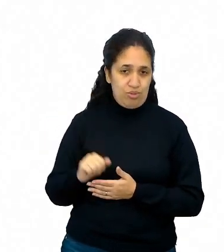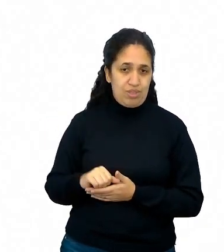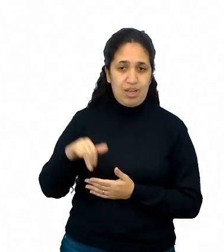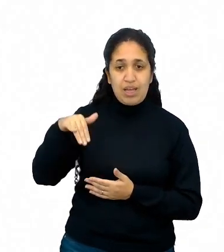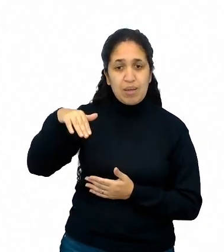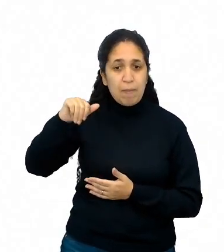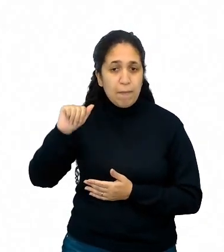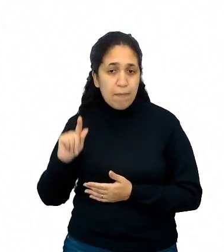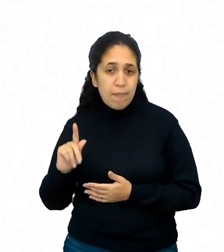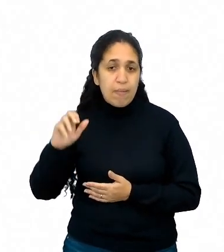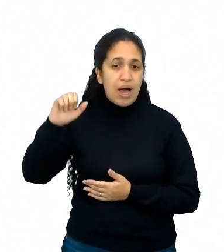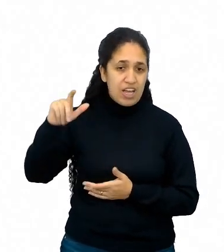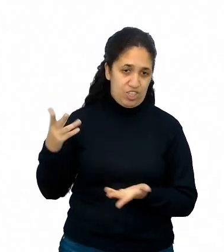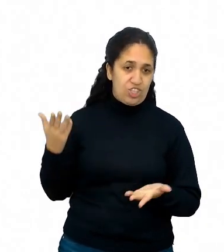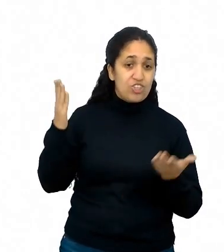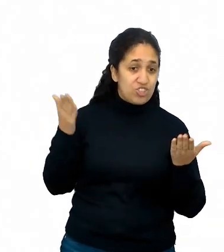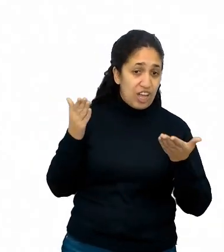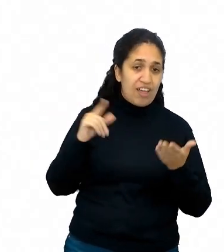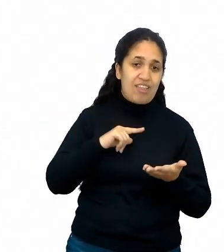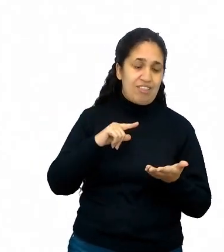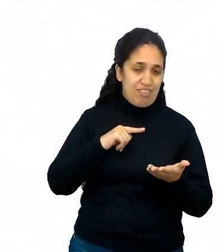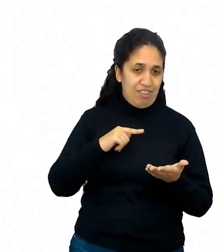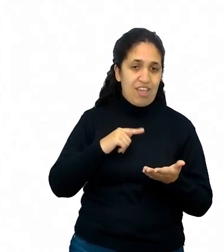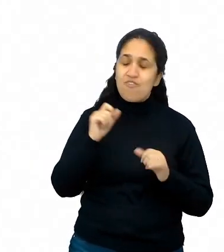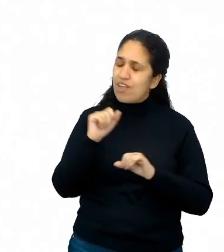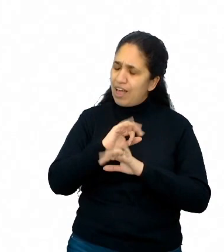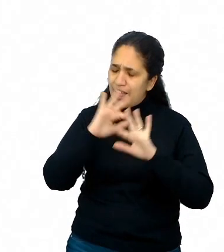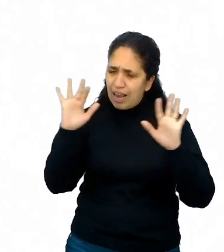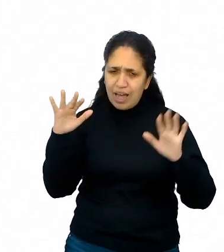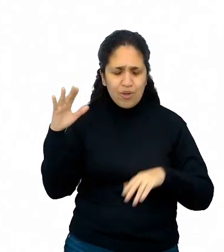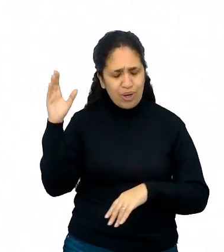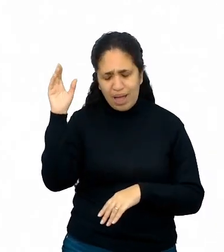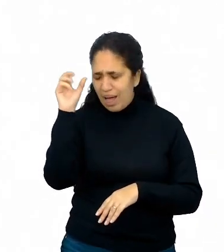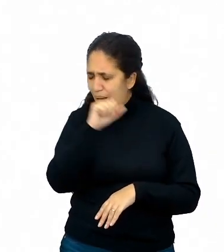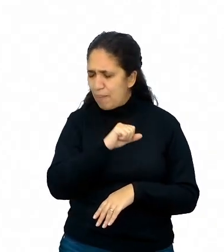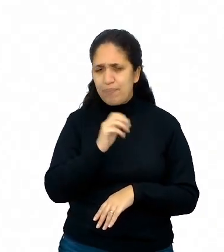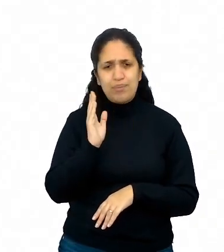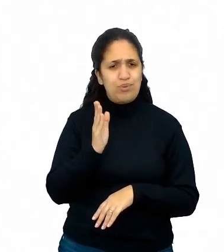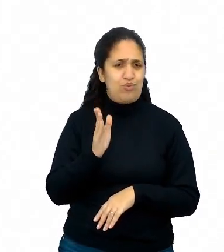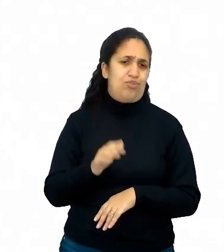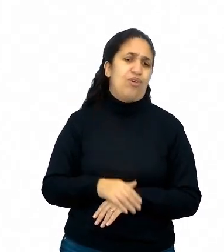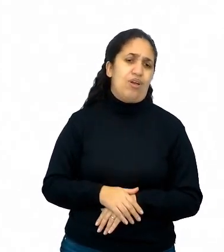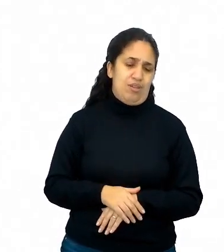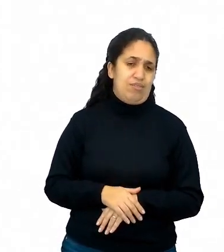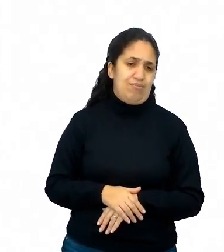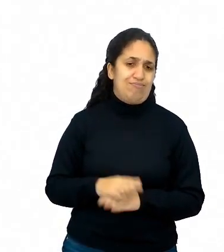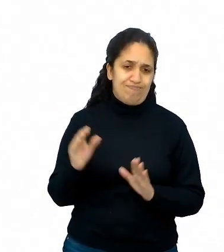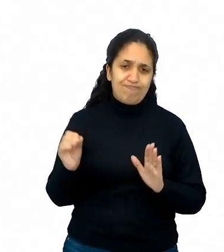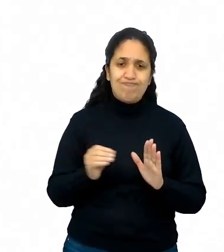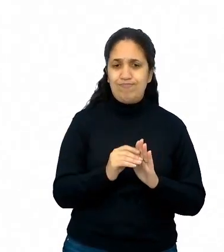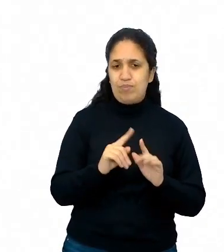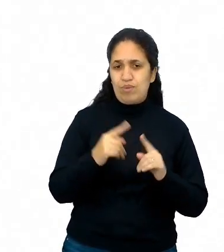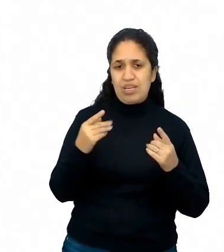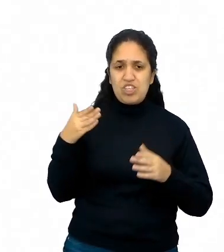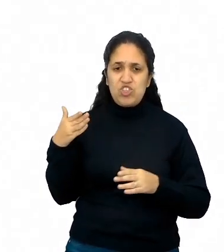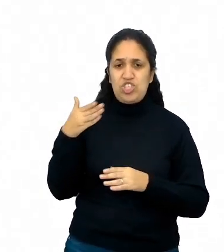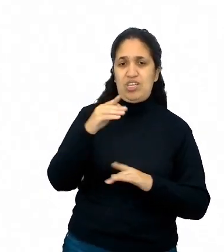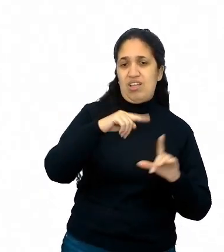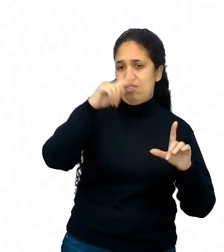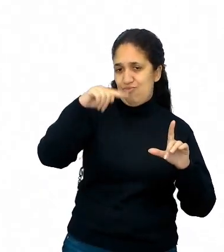de Venn, com as setinhas, bem mais fácil de entender para introduzir do que direto no